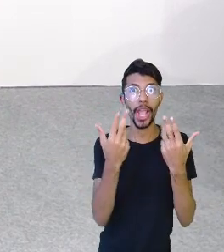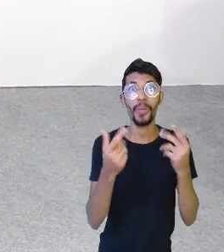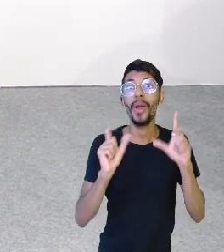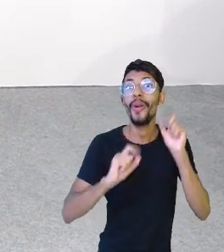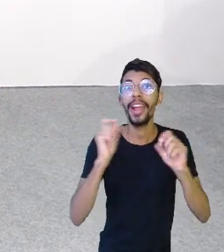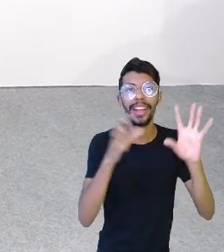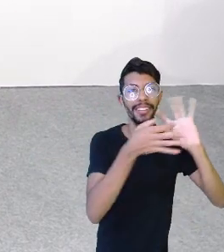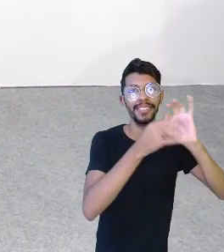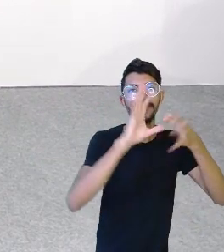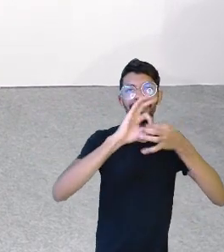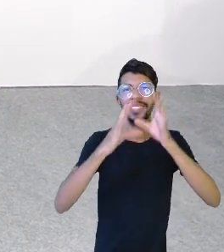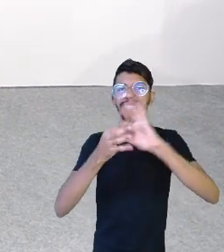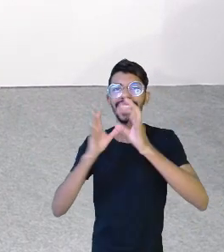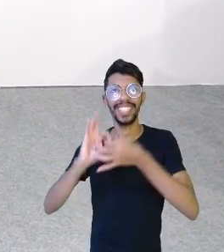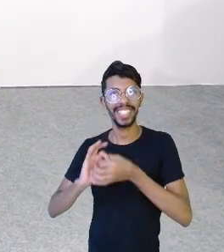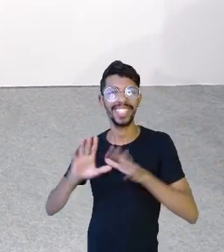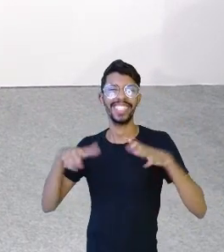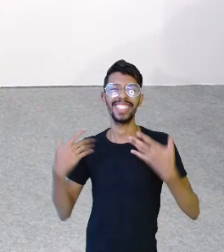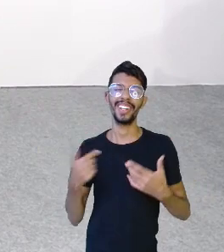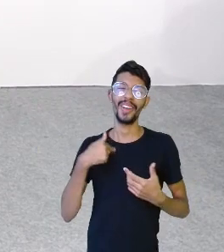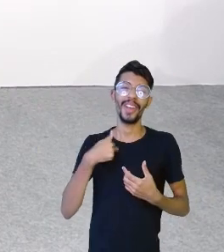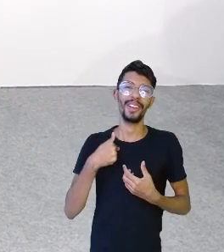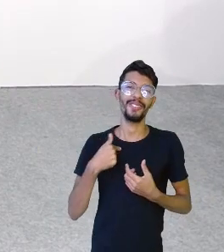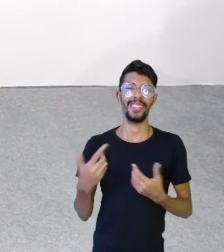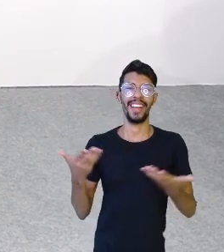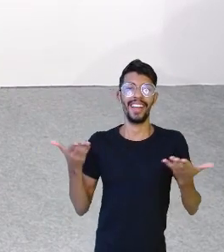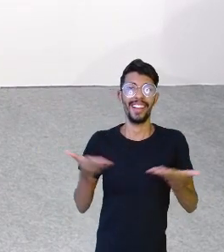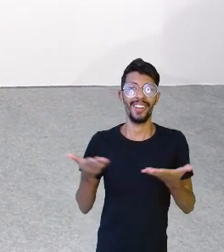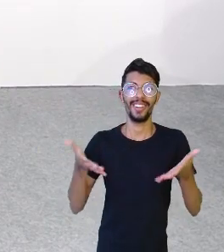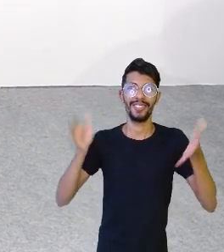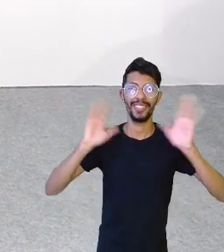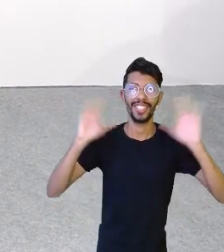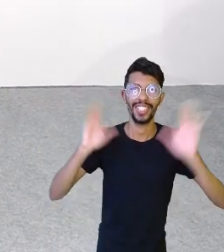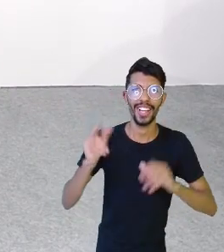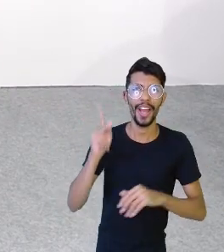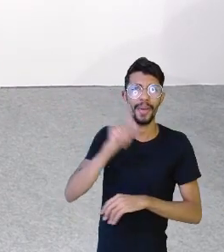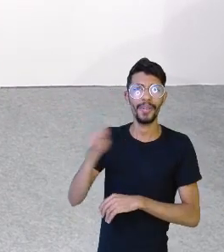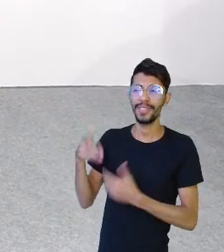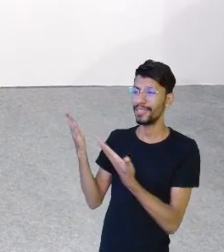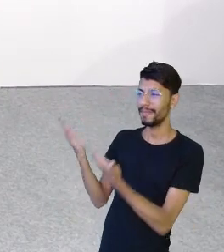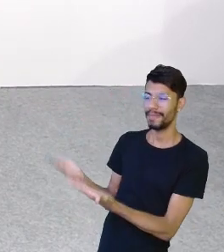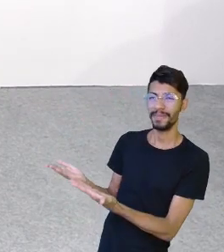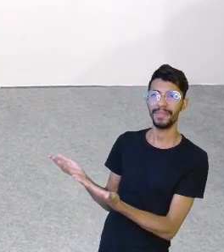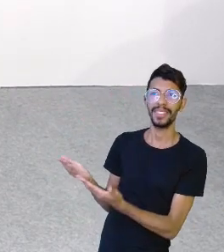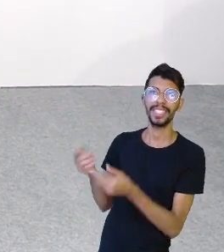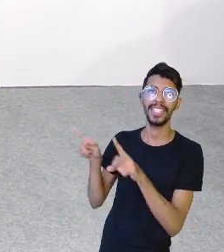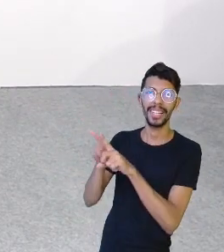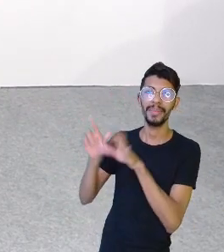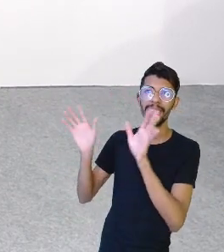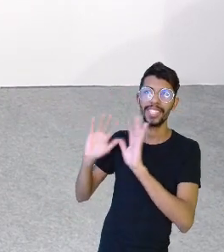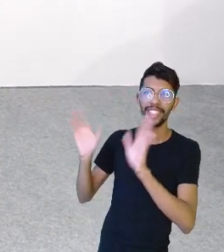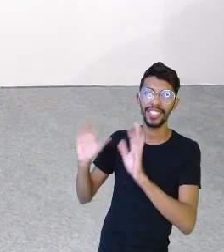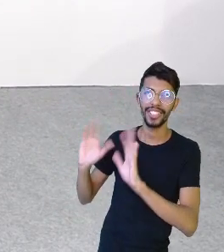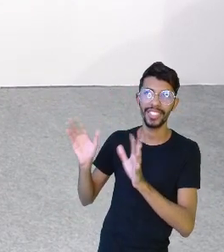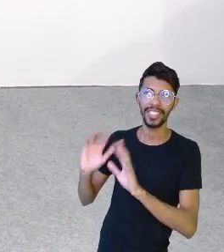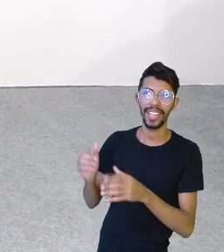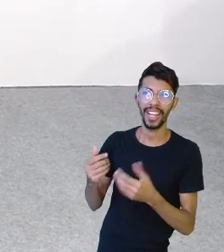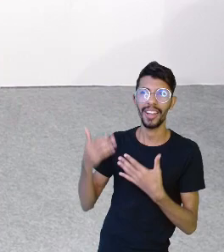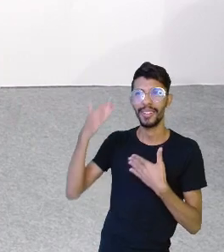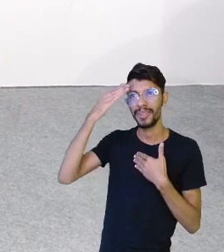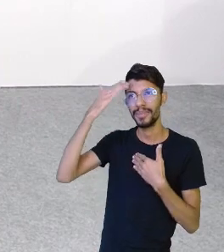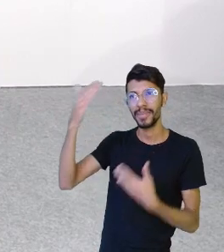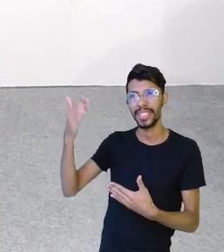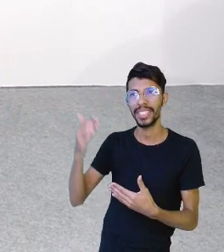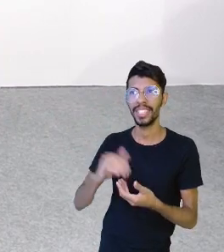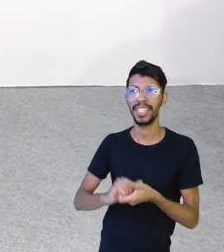que maravilha! Então eu estou aqui me despedindo de vocês. A professora Sandra se despedindo, não é, Sandra? Muito obrigada